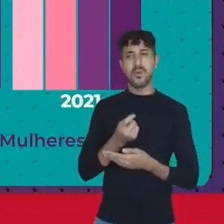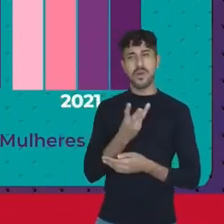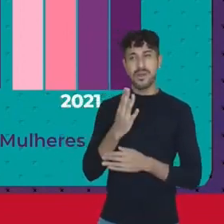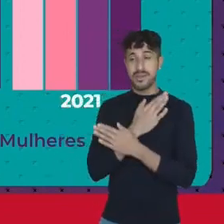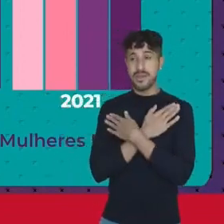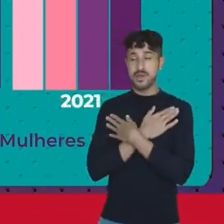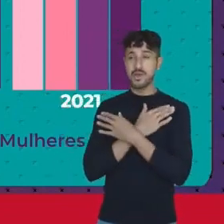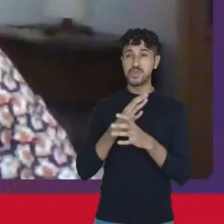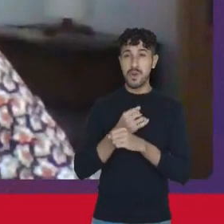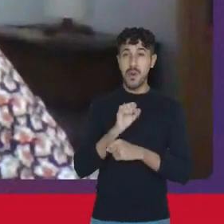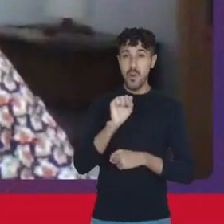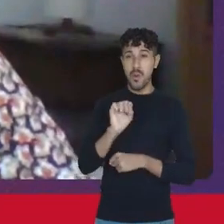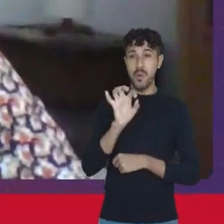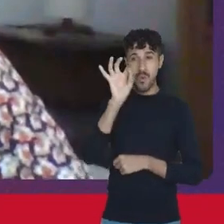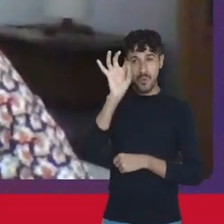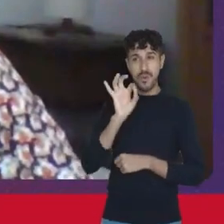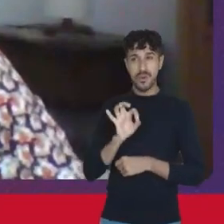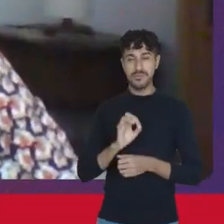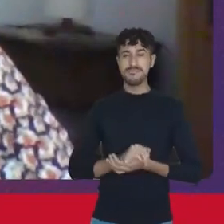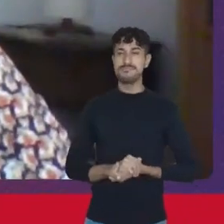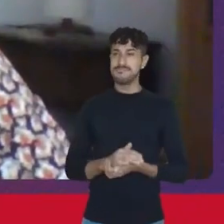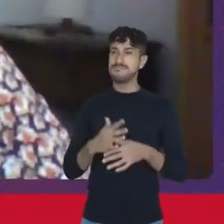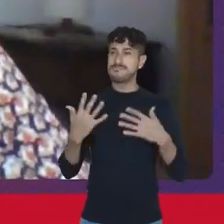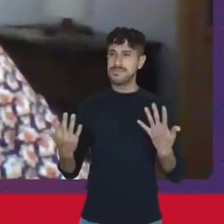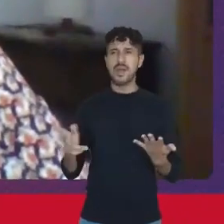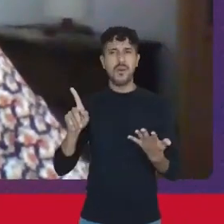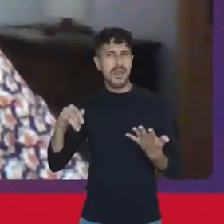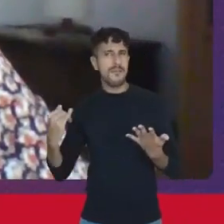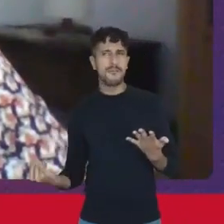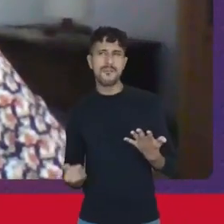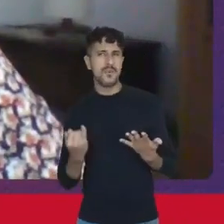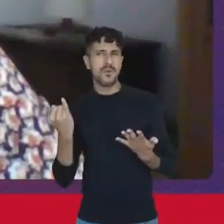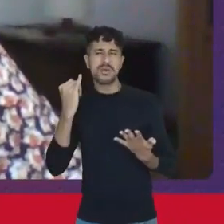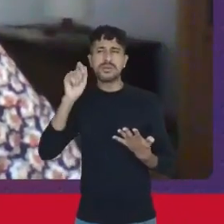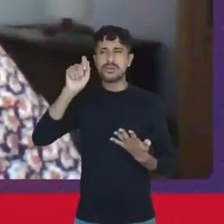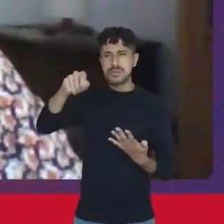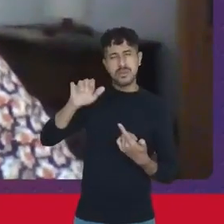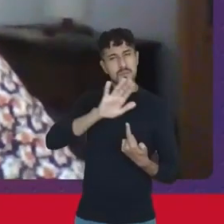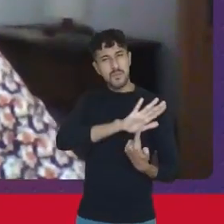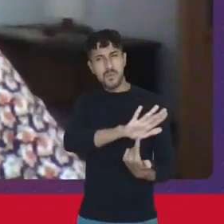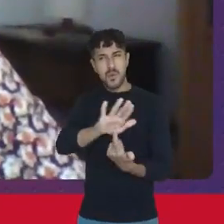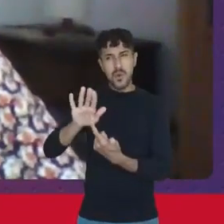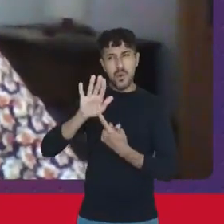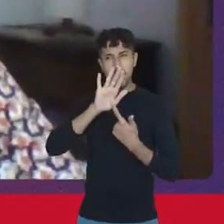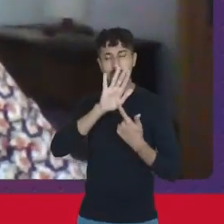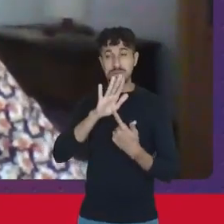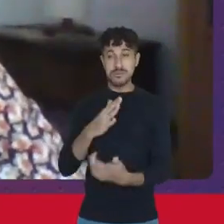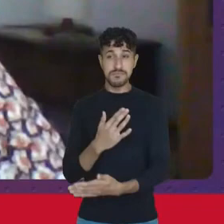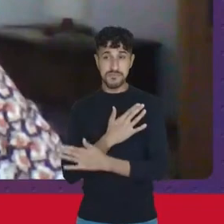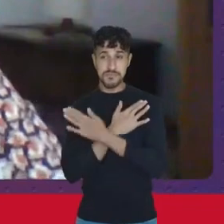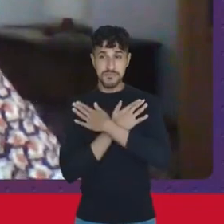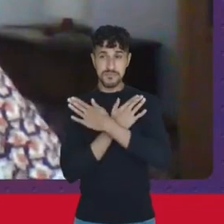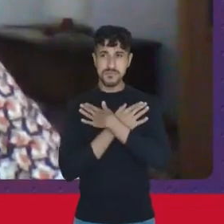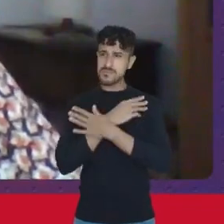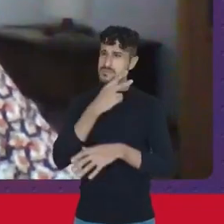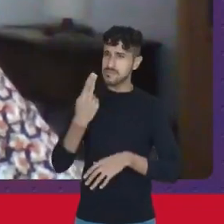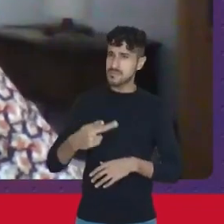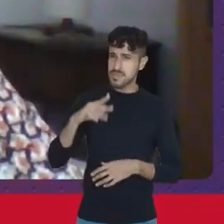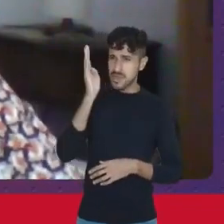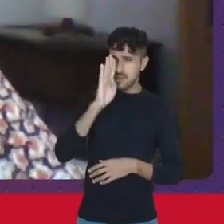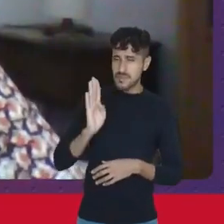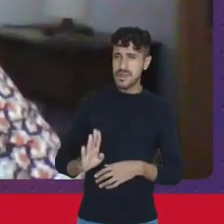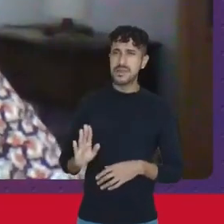está em torno de 8%. Então é muito importante mostrar que o desemprego no Brasil